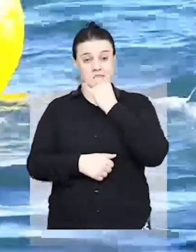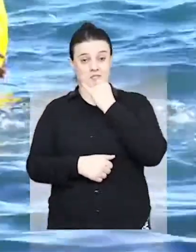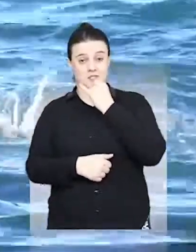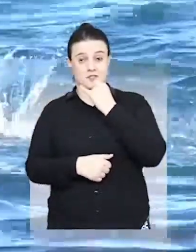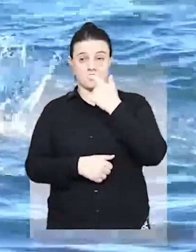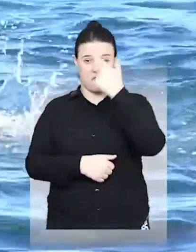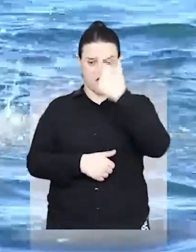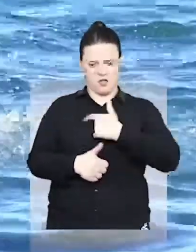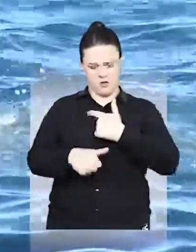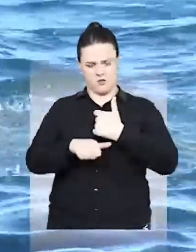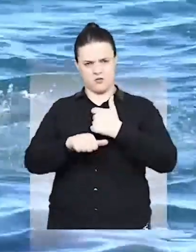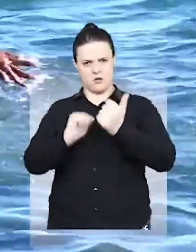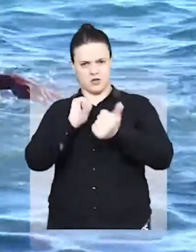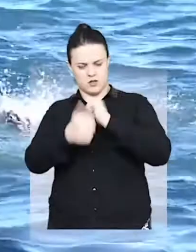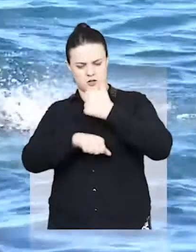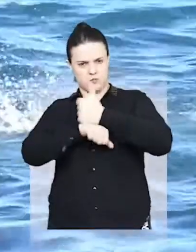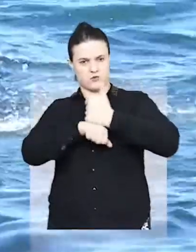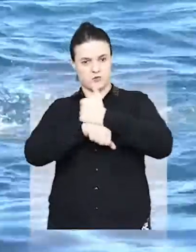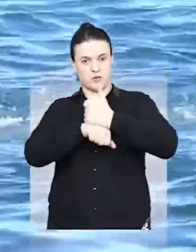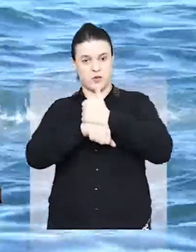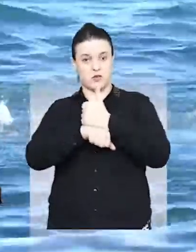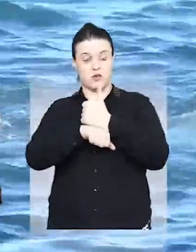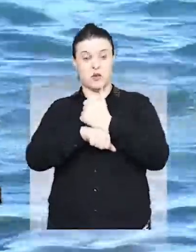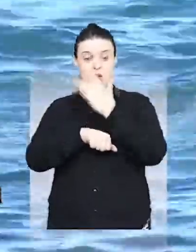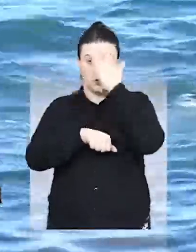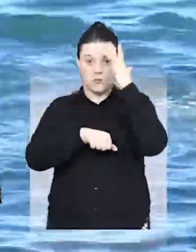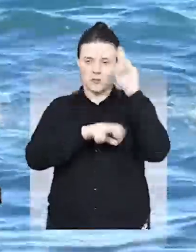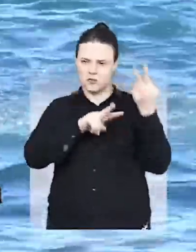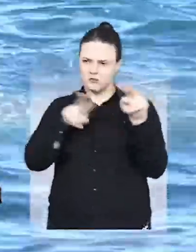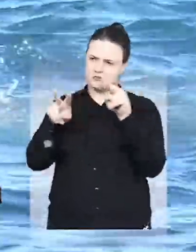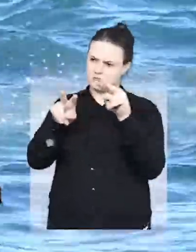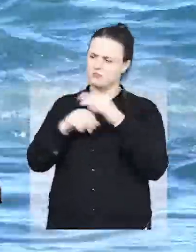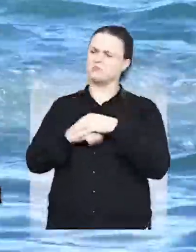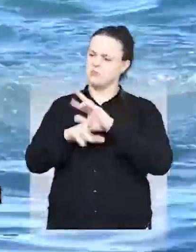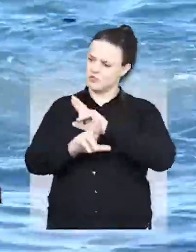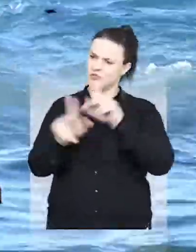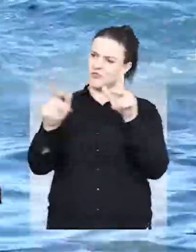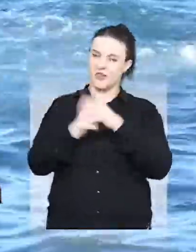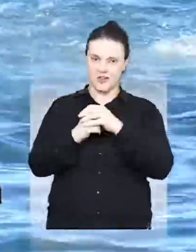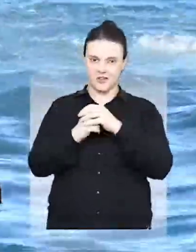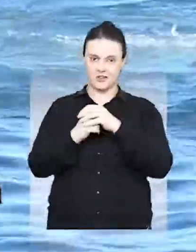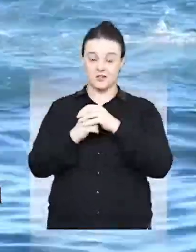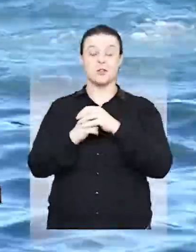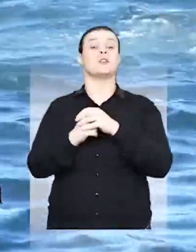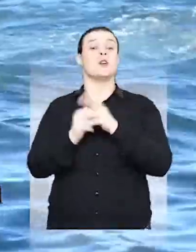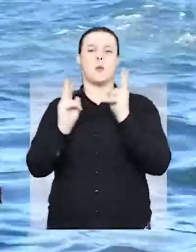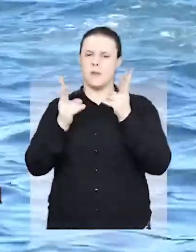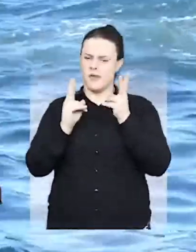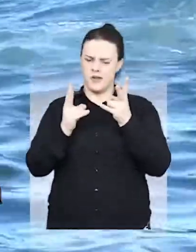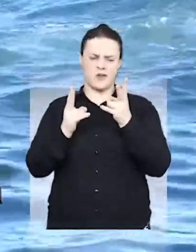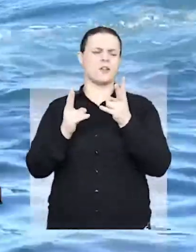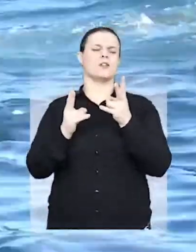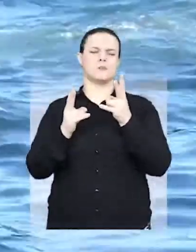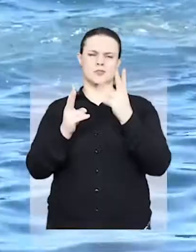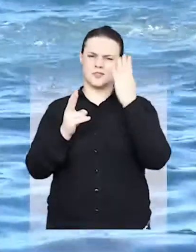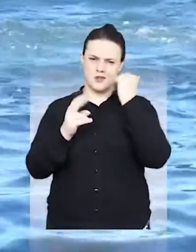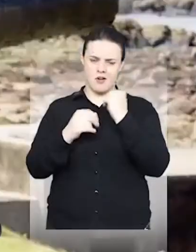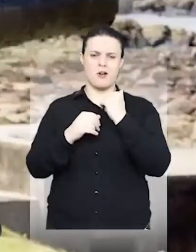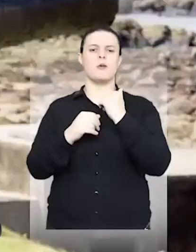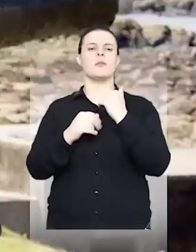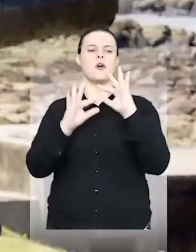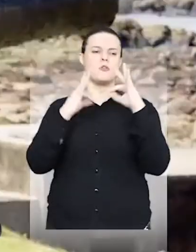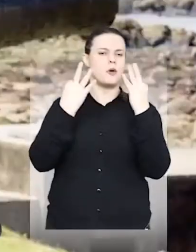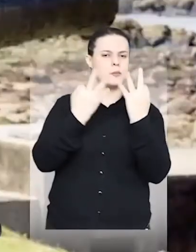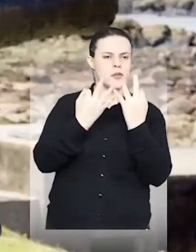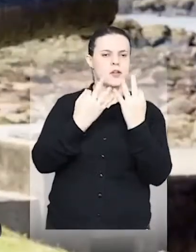se coloca como um atleta profissional, Felipe. as pessoas te olham de uma outra forma, assim. Apesar de